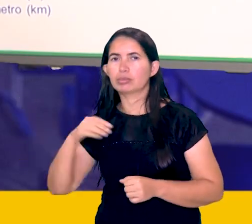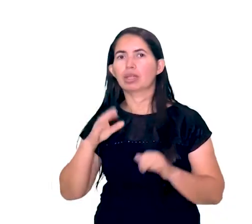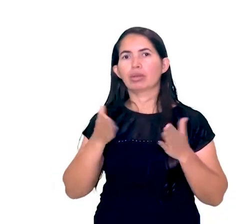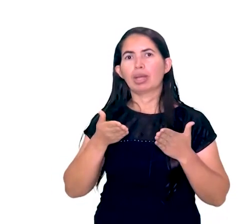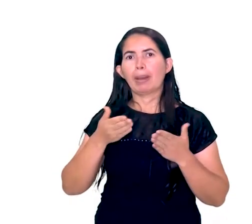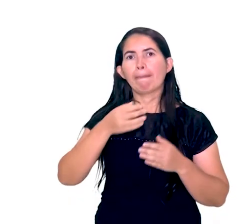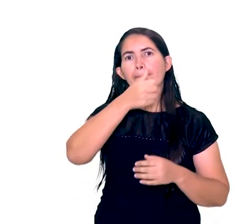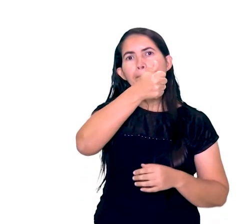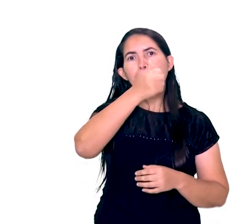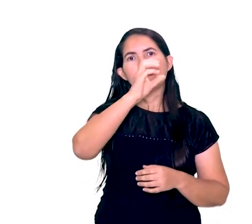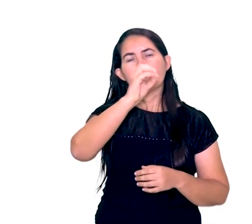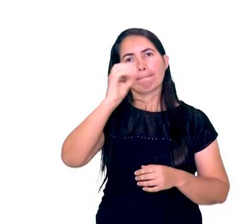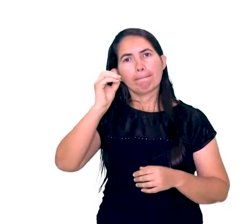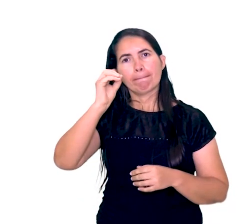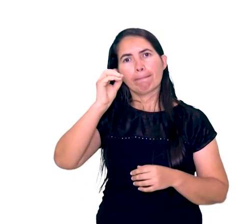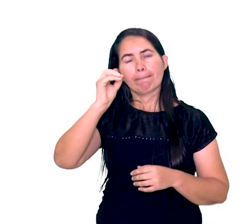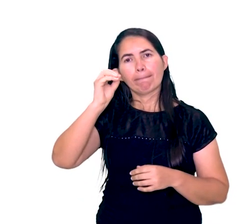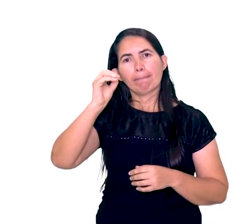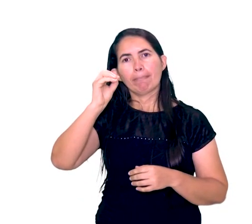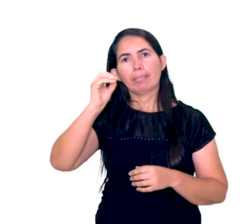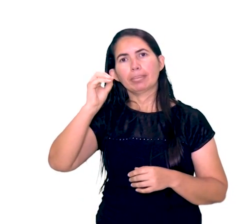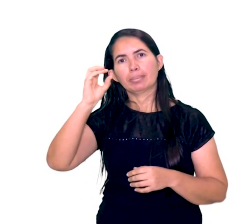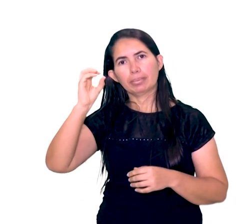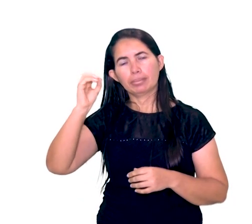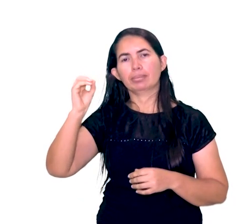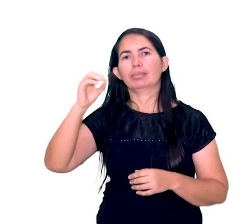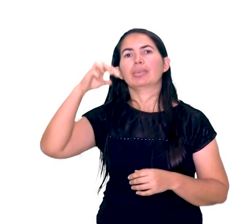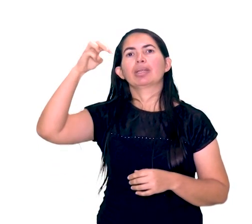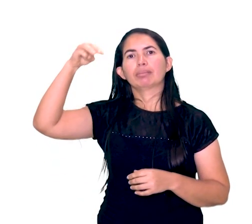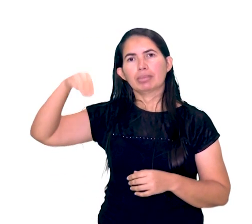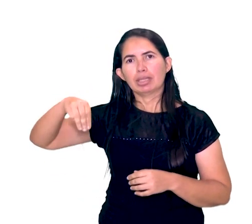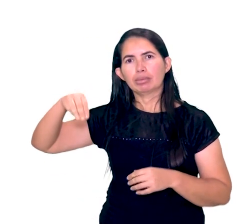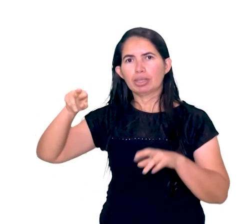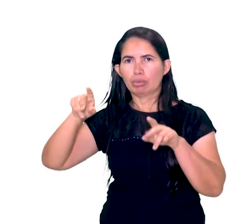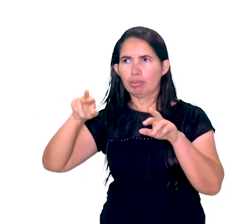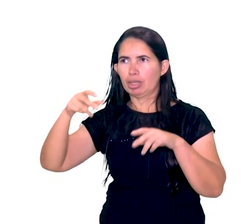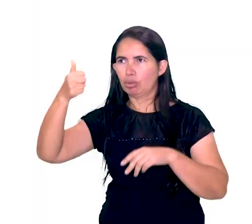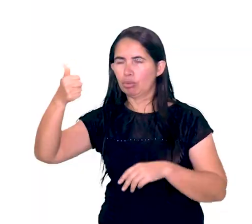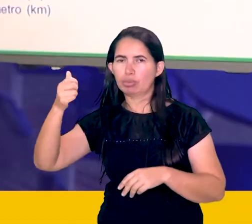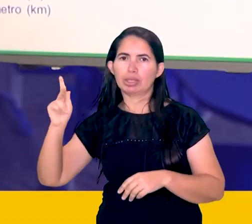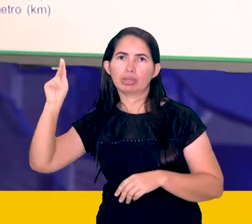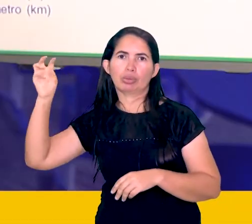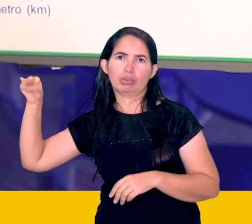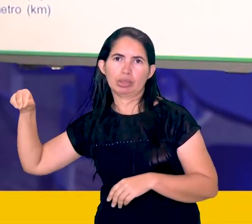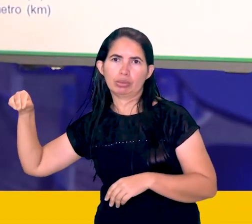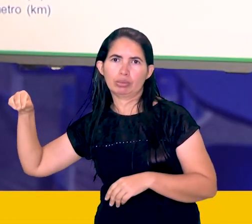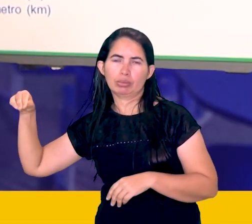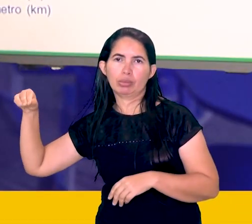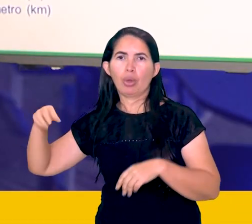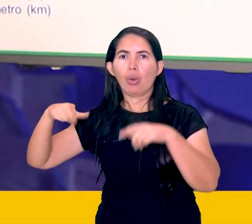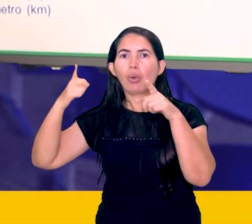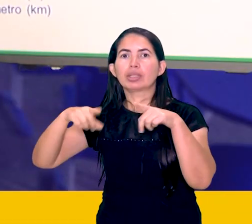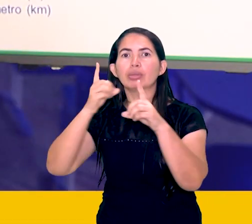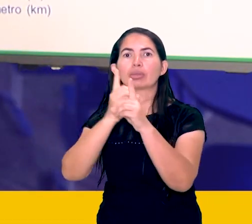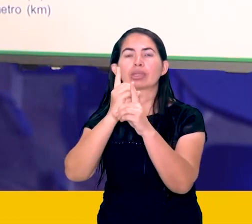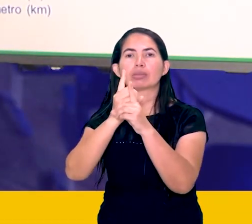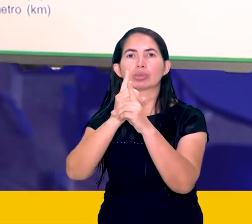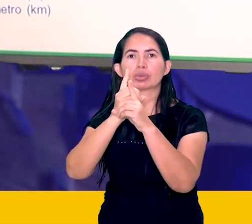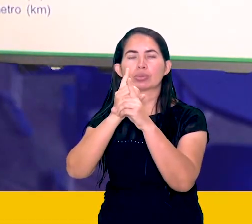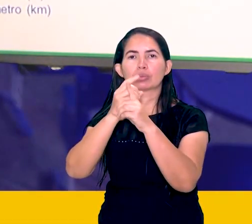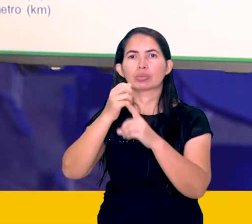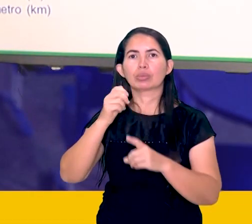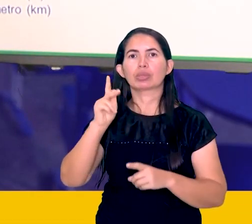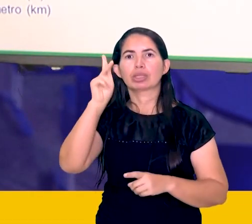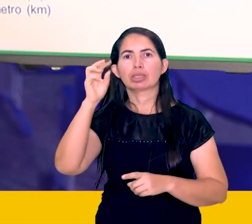Agora já 1000 metros equivale a igual a 1 quilômetro. É onde utilizamos o quilômetro